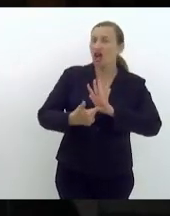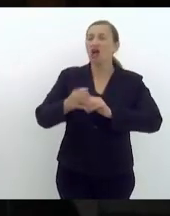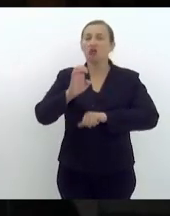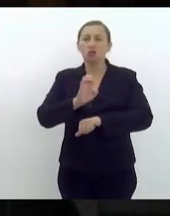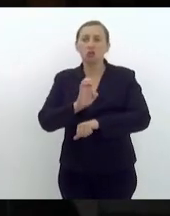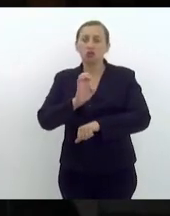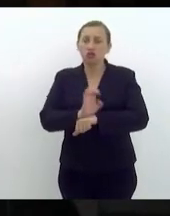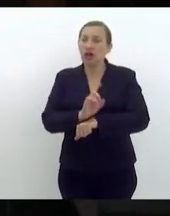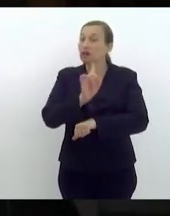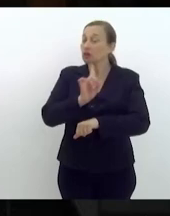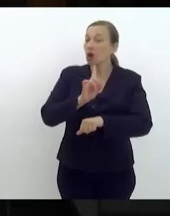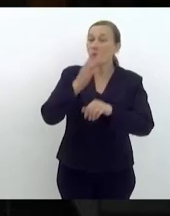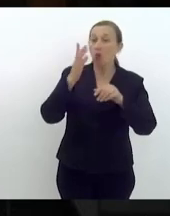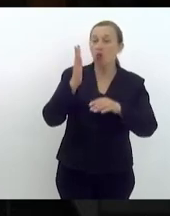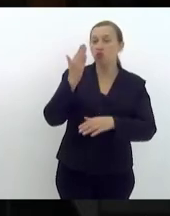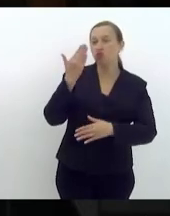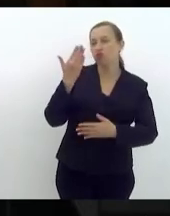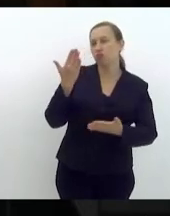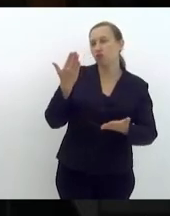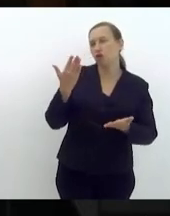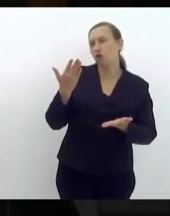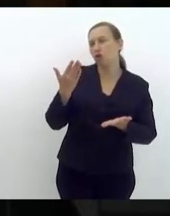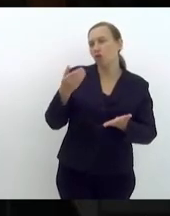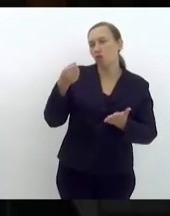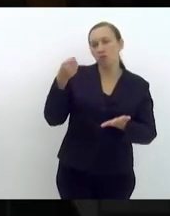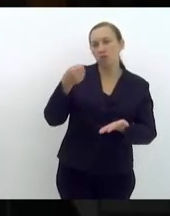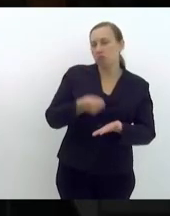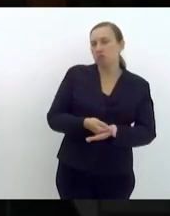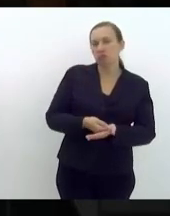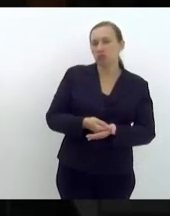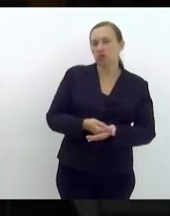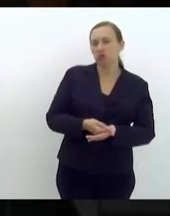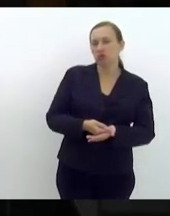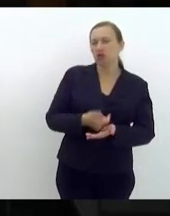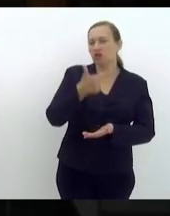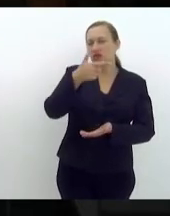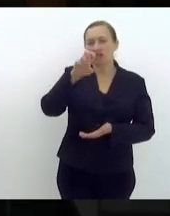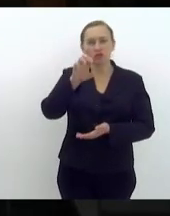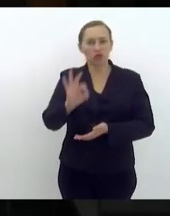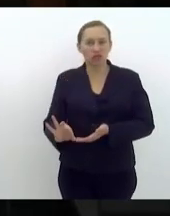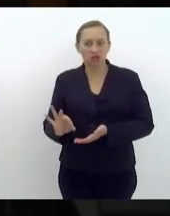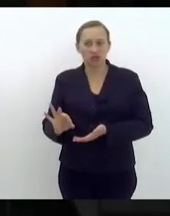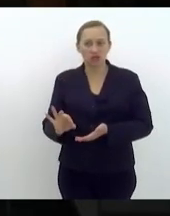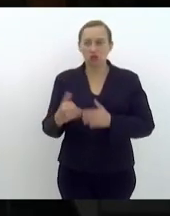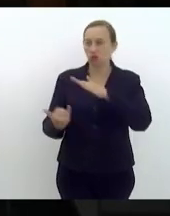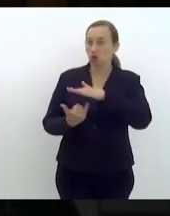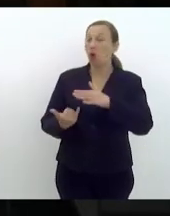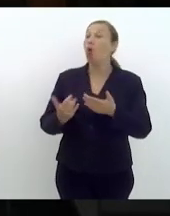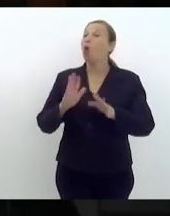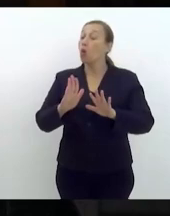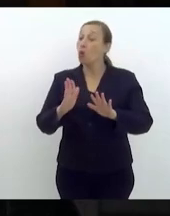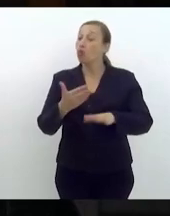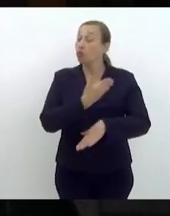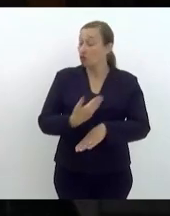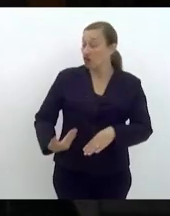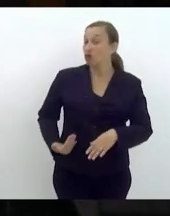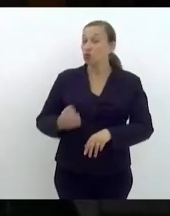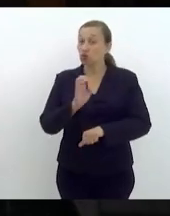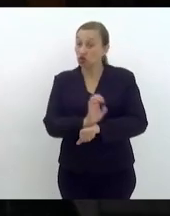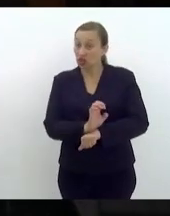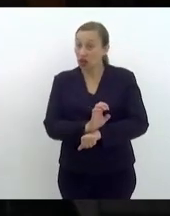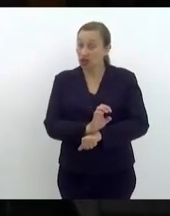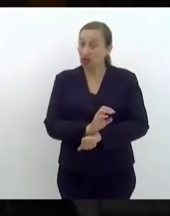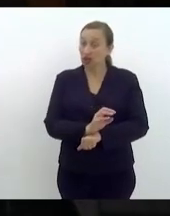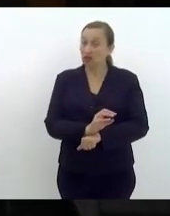cumpriu os 25% mínimo constitucionais mas não acaba por aí o Governo do Estado está